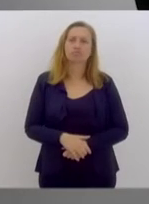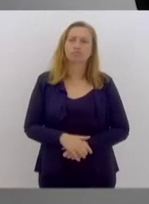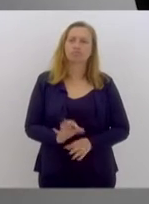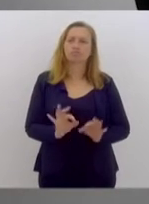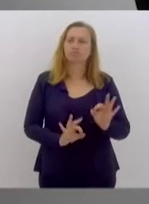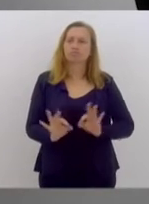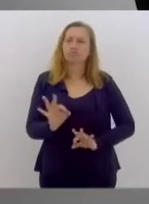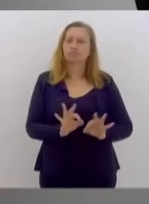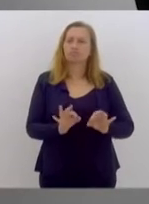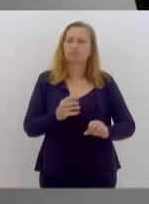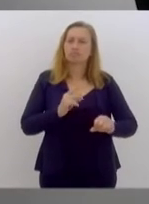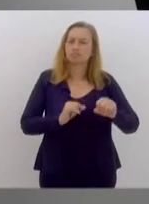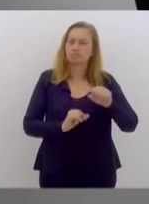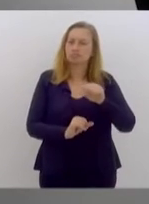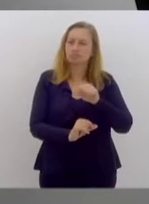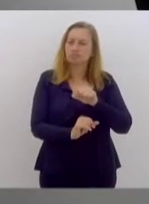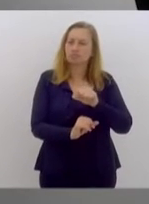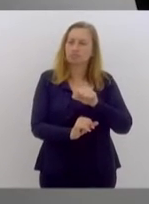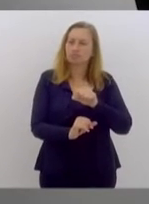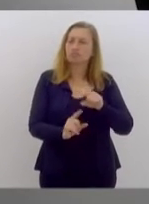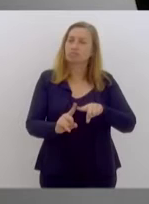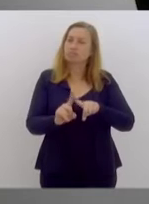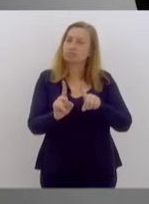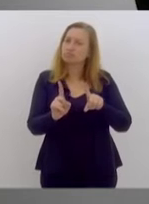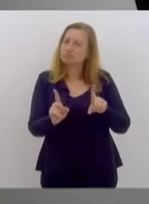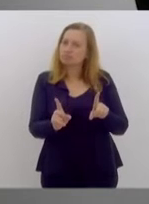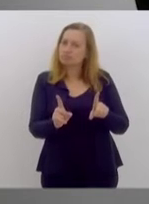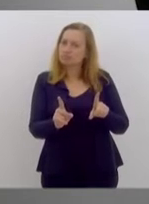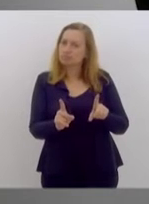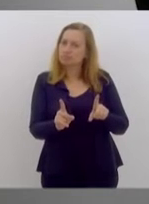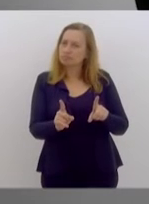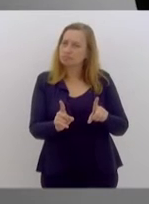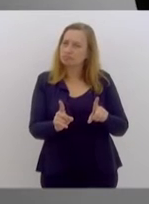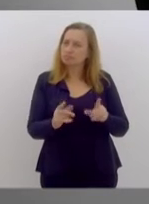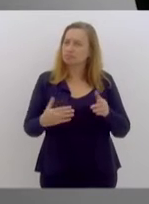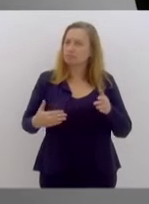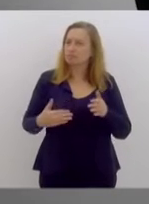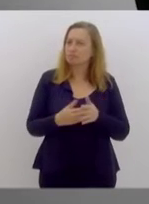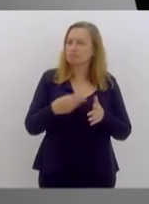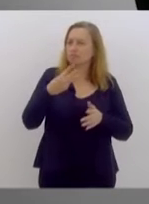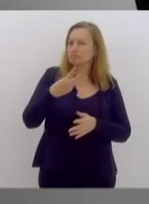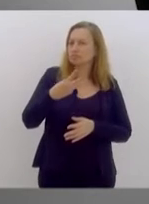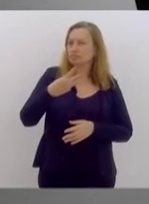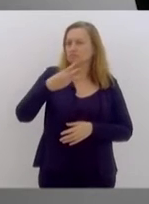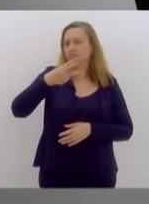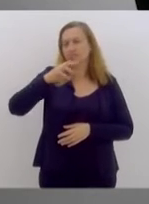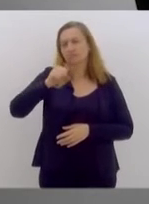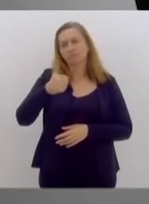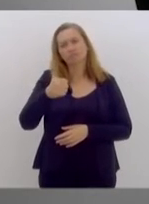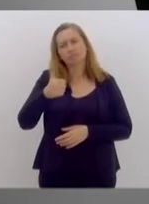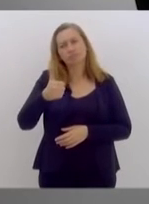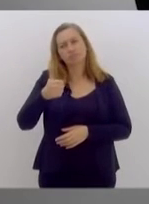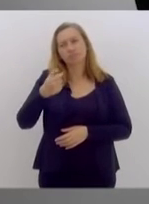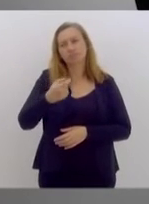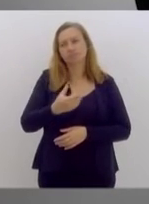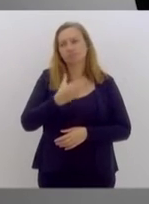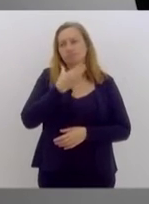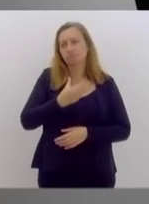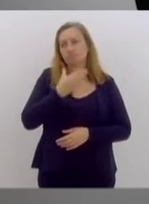plano de investimento mas que esse tempo até 31 de dezembro desse ano